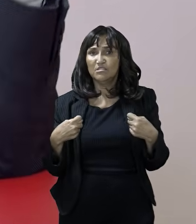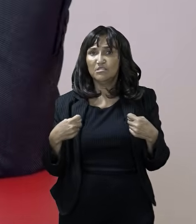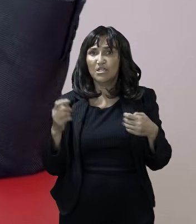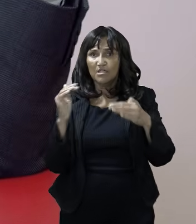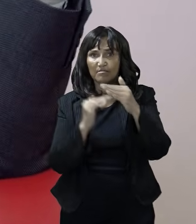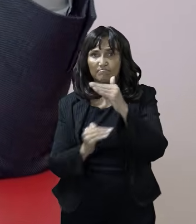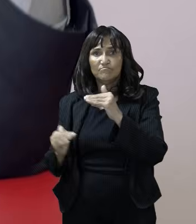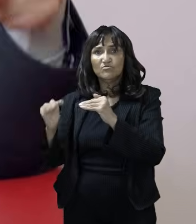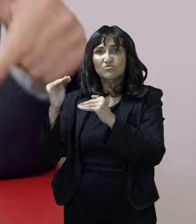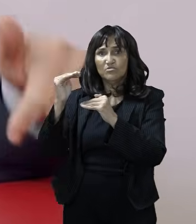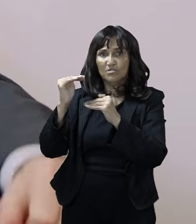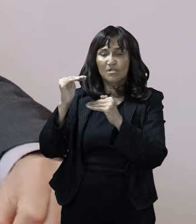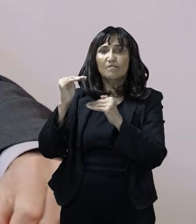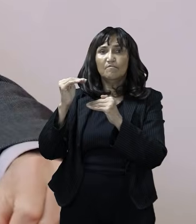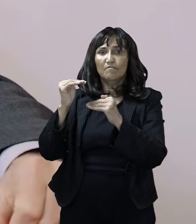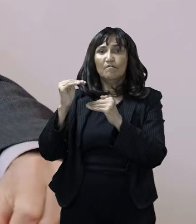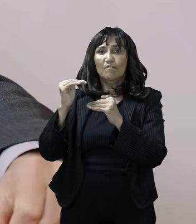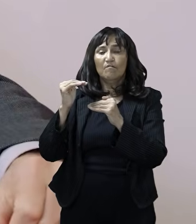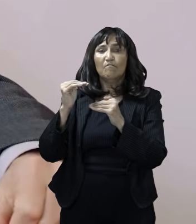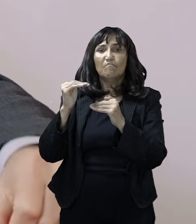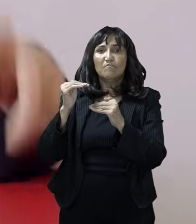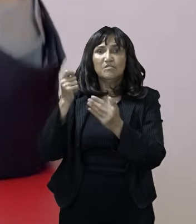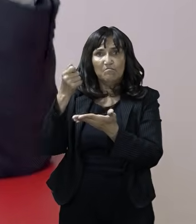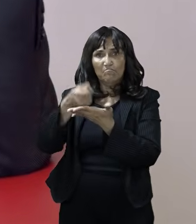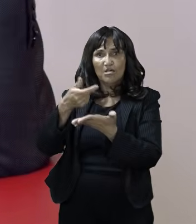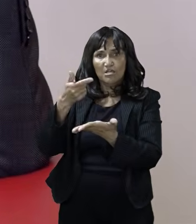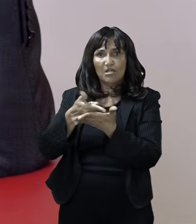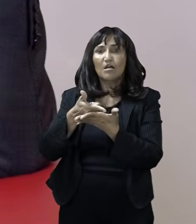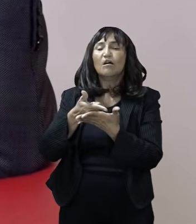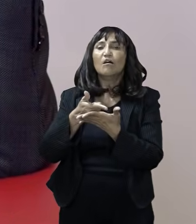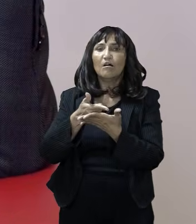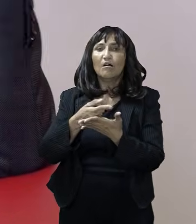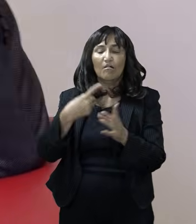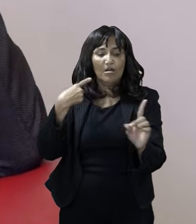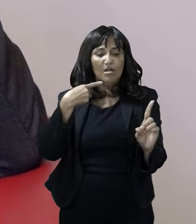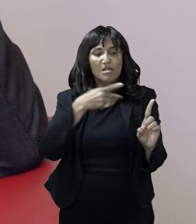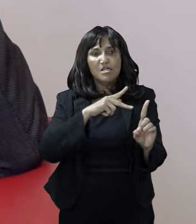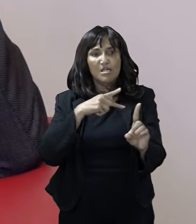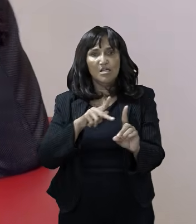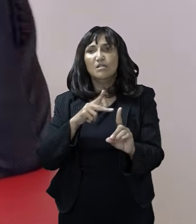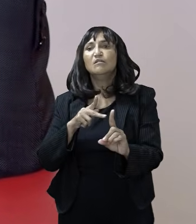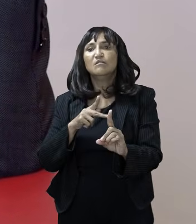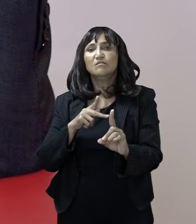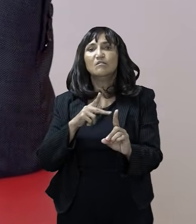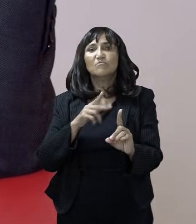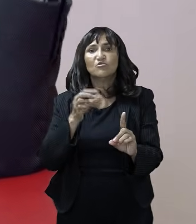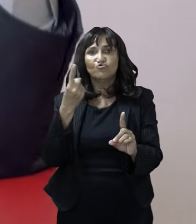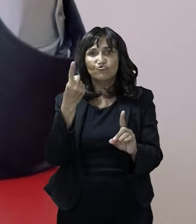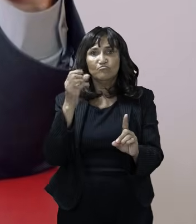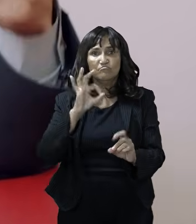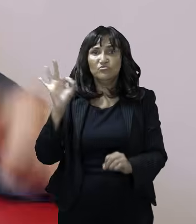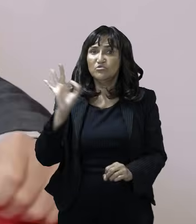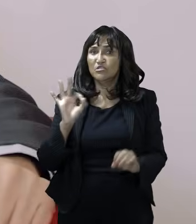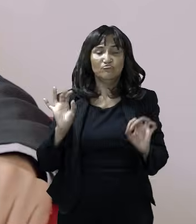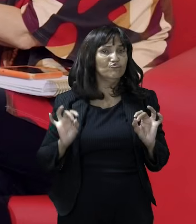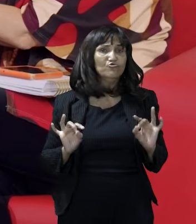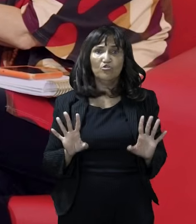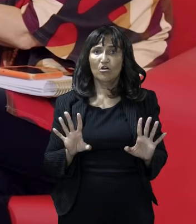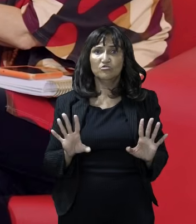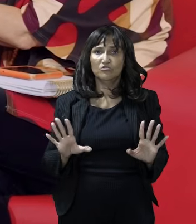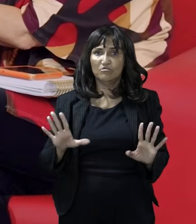cima. A cobertura precisa pagar o condomínio. Eles são a cobertura. Nós estamos falando com 1%, entendeu?